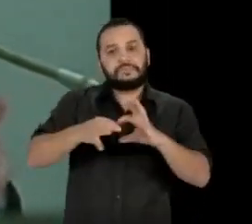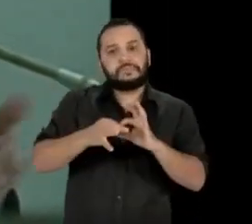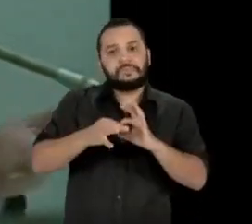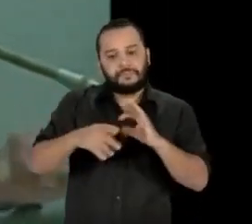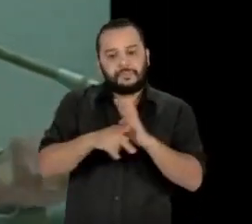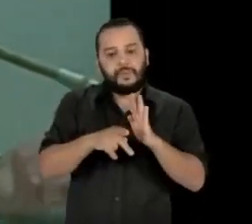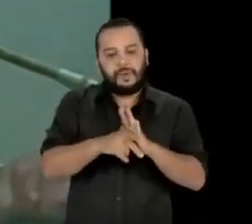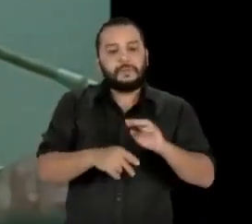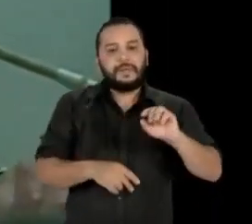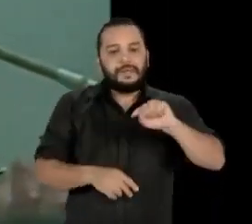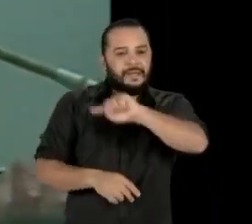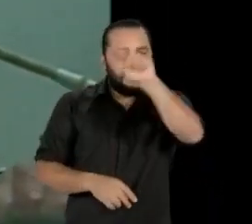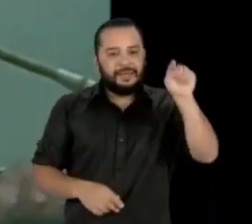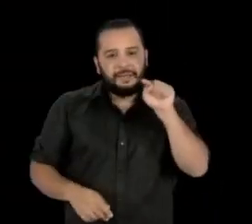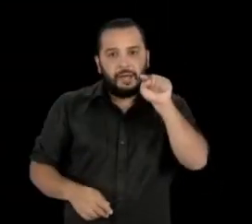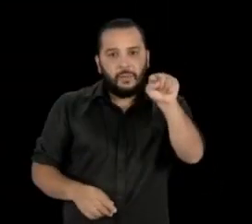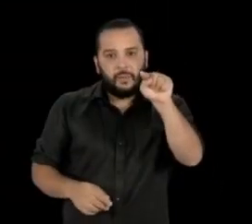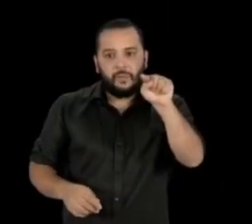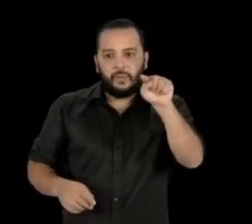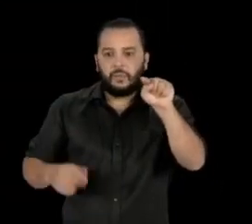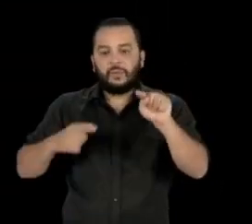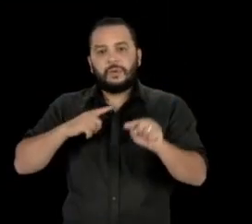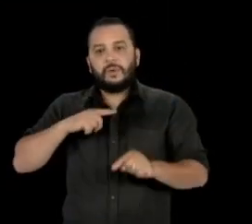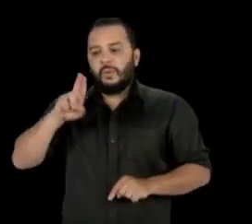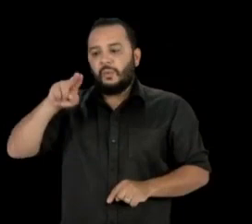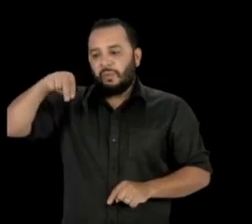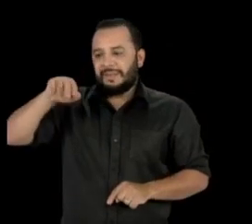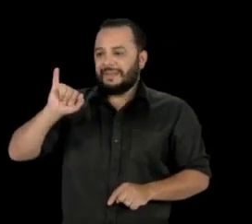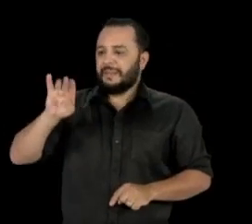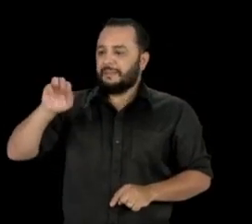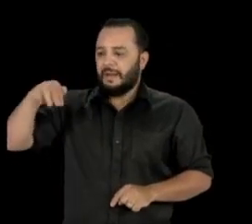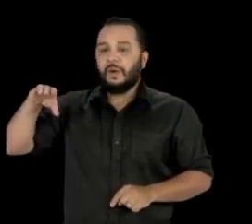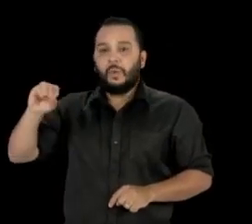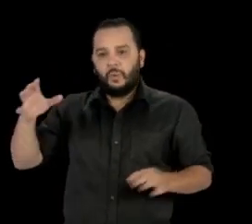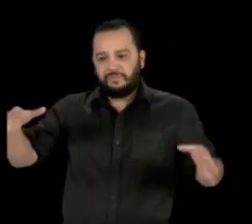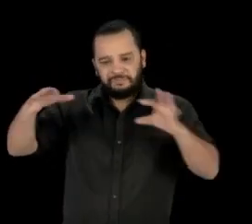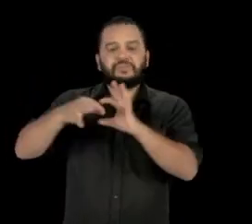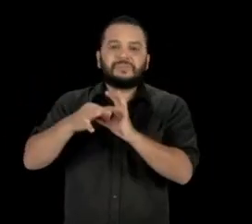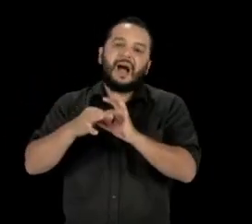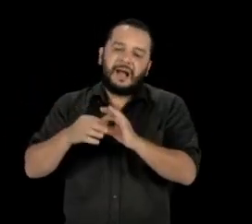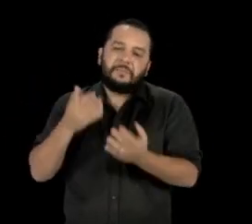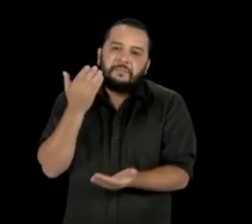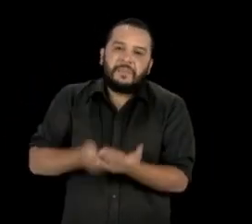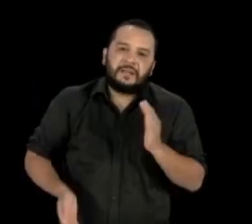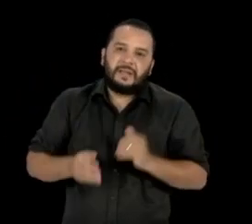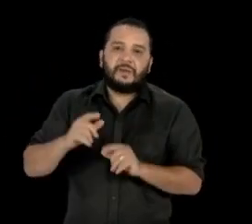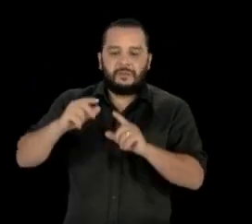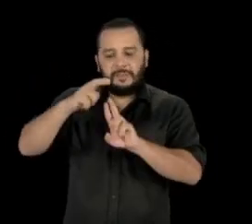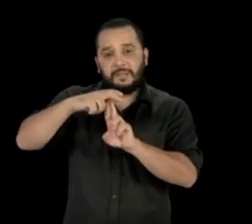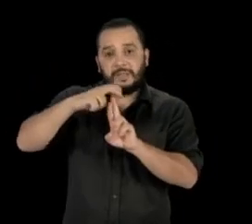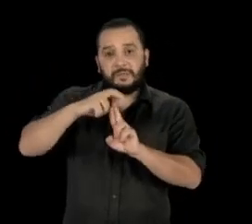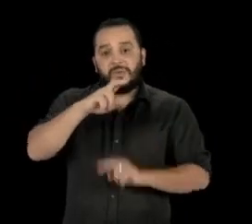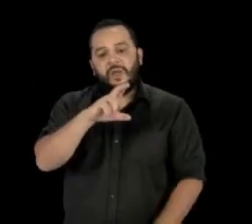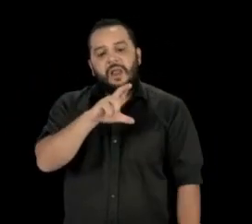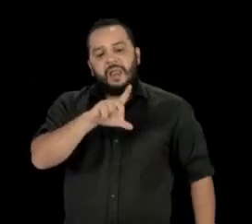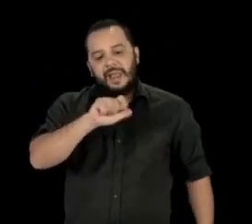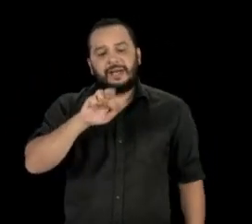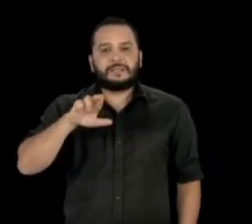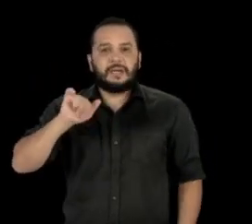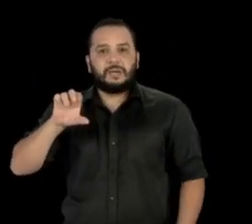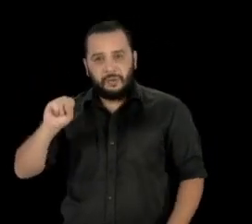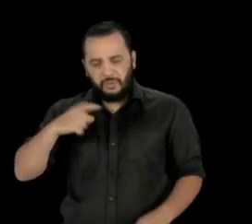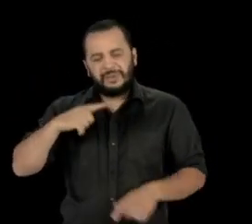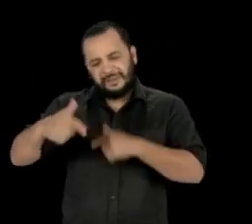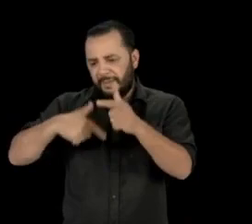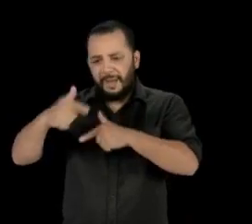e Unibanco em 2008. Durante mais de 7 décadas no banco, Lázaro Brandão desempenhou inúmeras funções